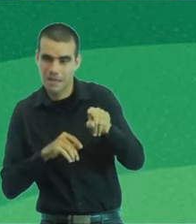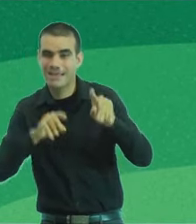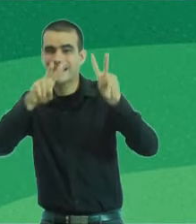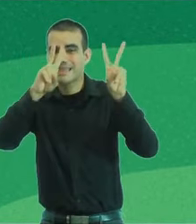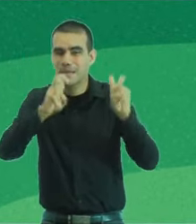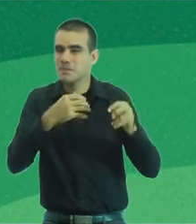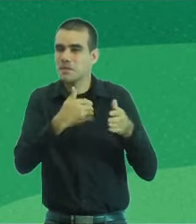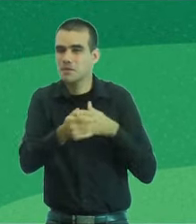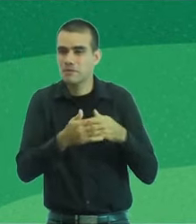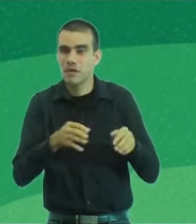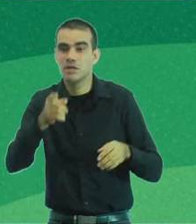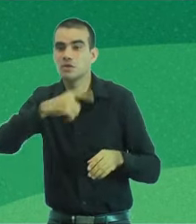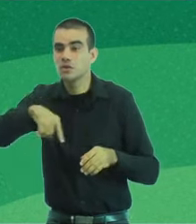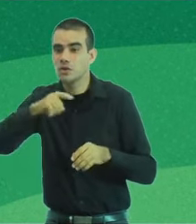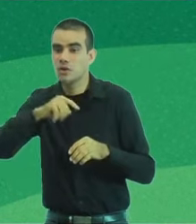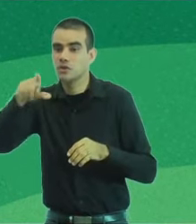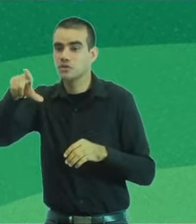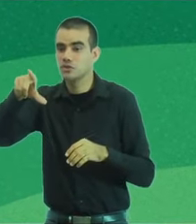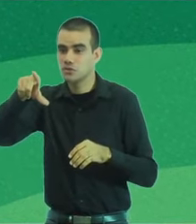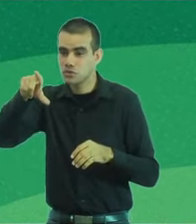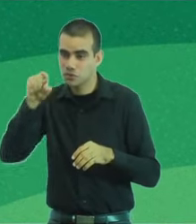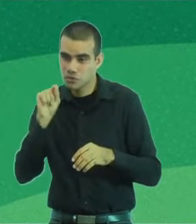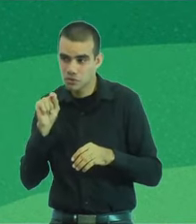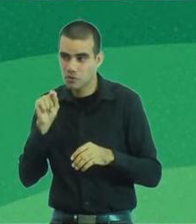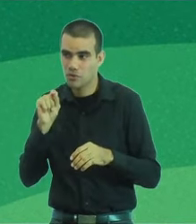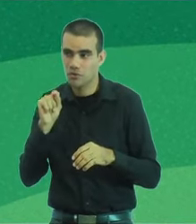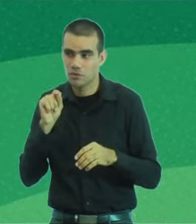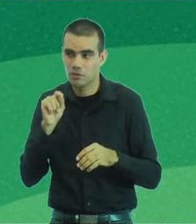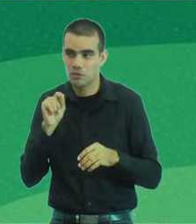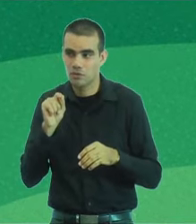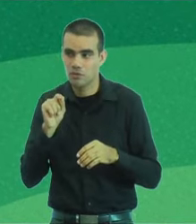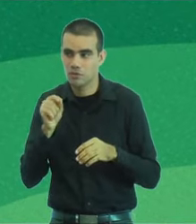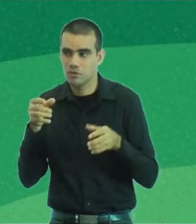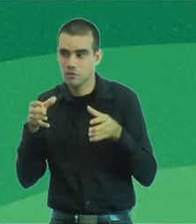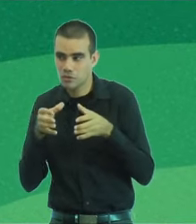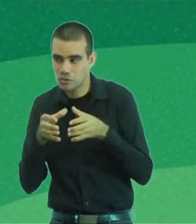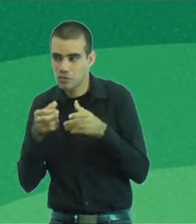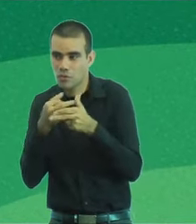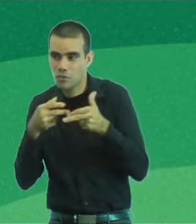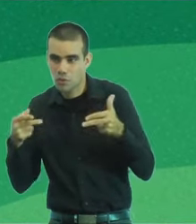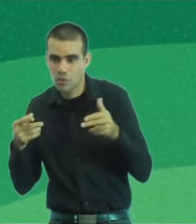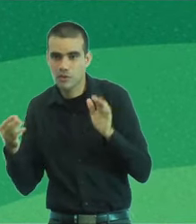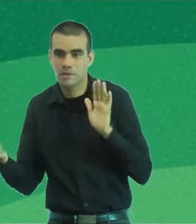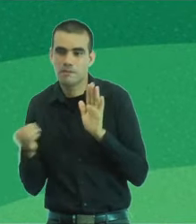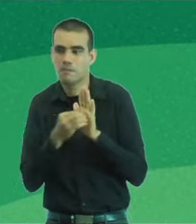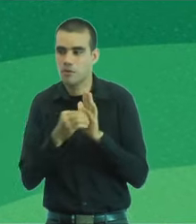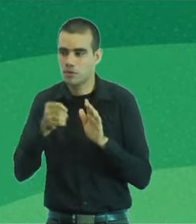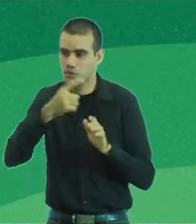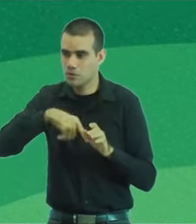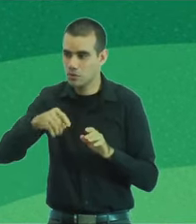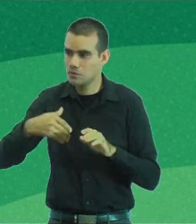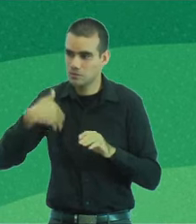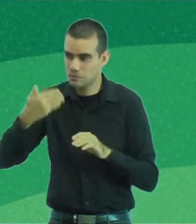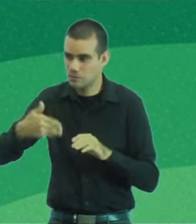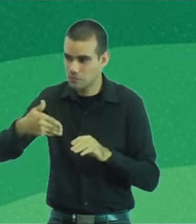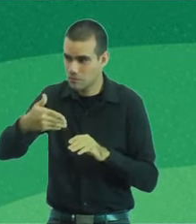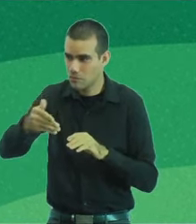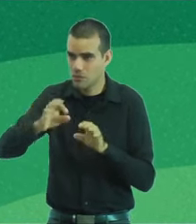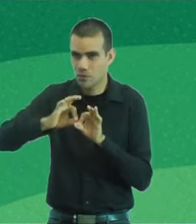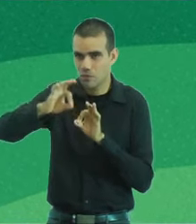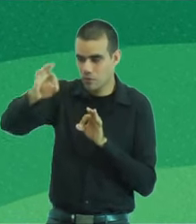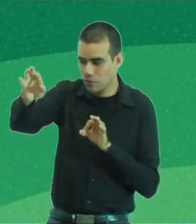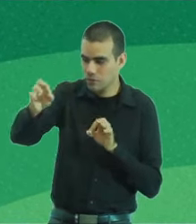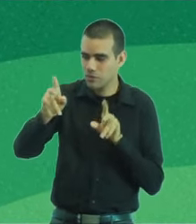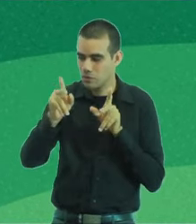a gente sempre discorda e tudo mais e essas coisas mostram que a gente pode chegar em alguns lugares mais longe tipo como um cavalo de